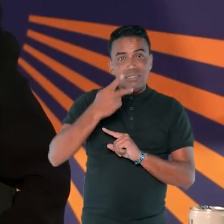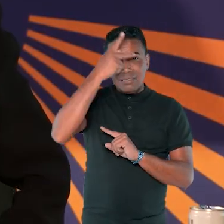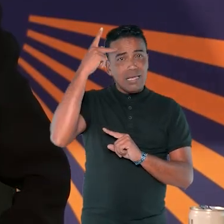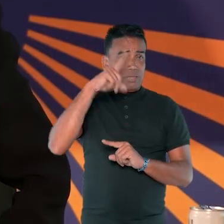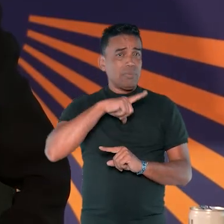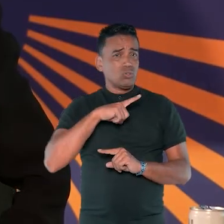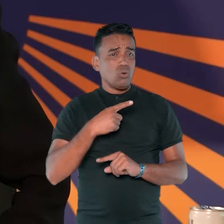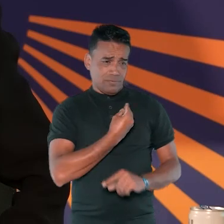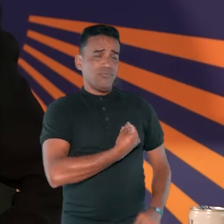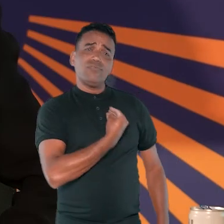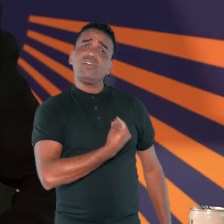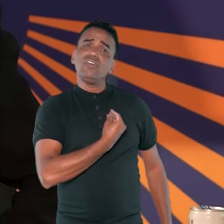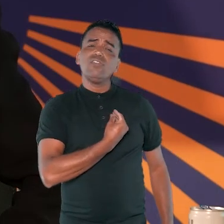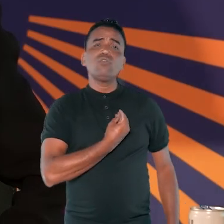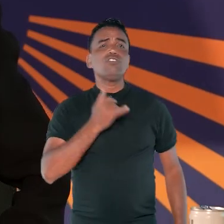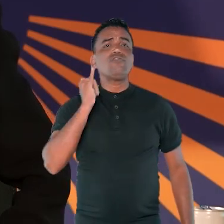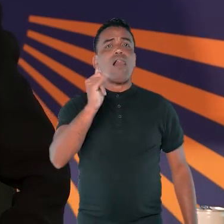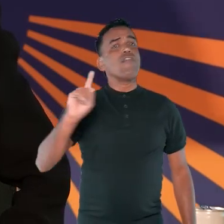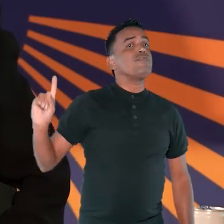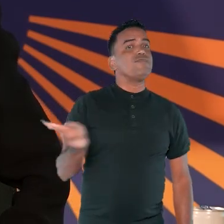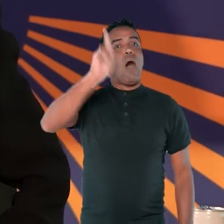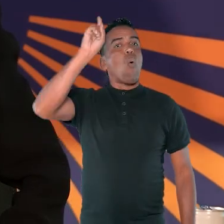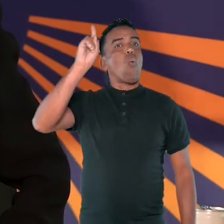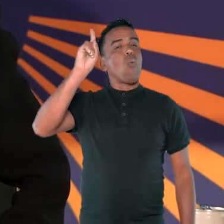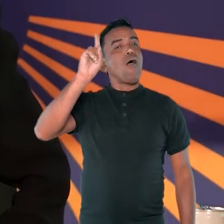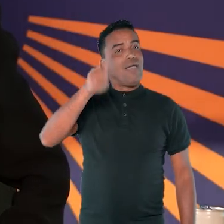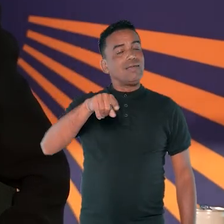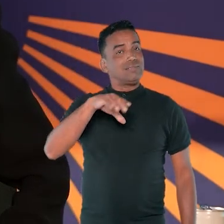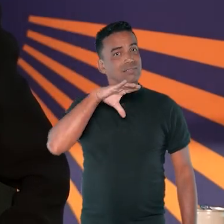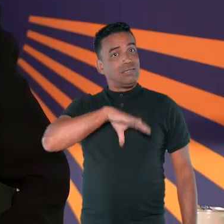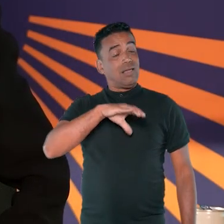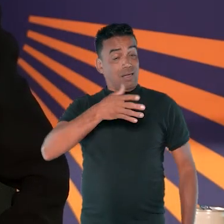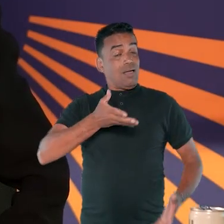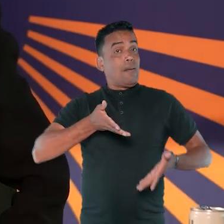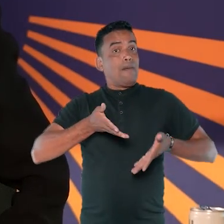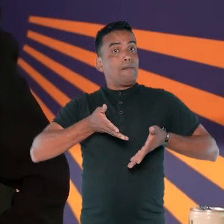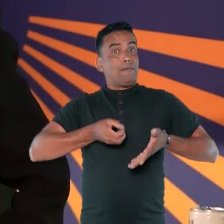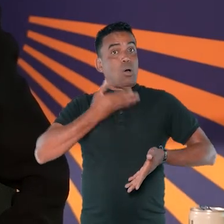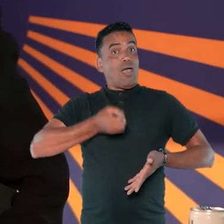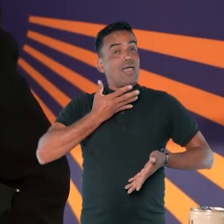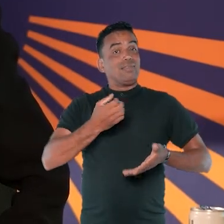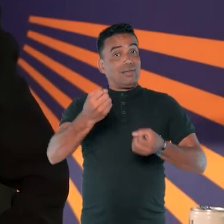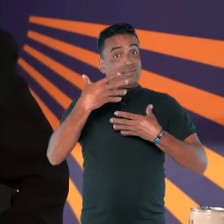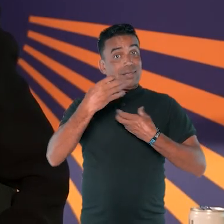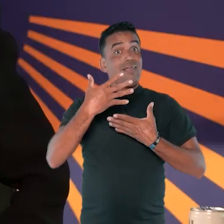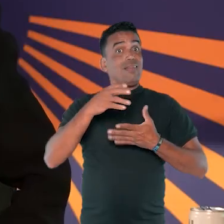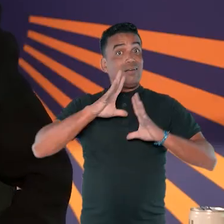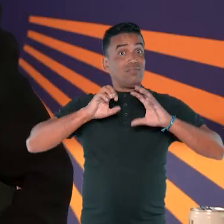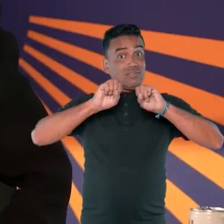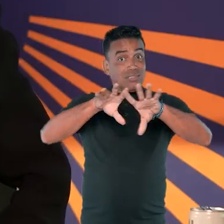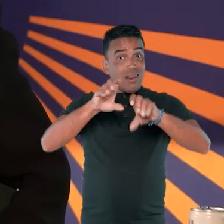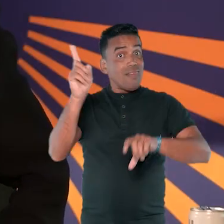sempre alguém que diz não. Este poeta diz não e nos ensina a dizer não para todas as